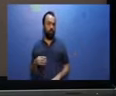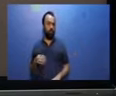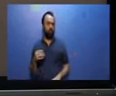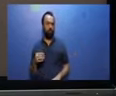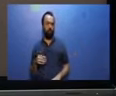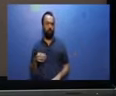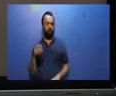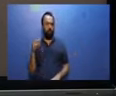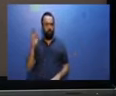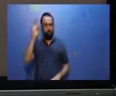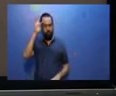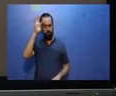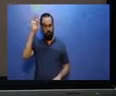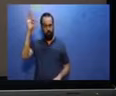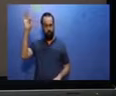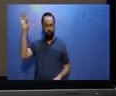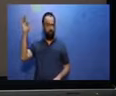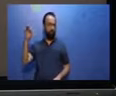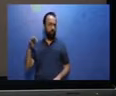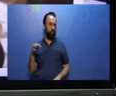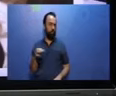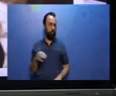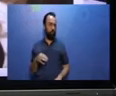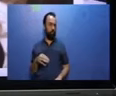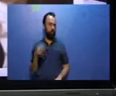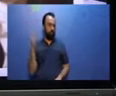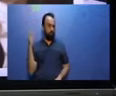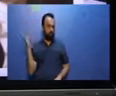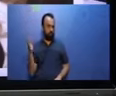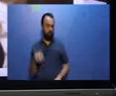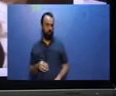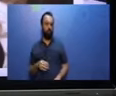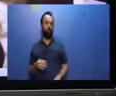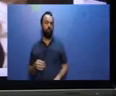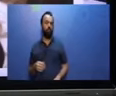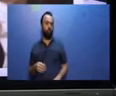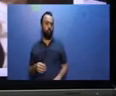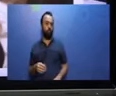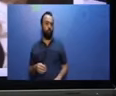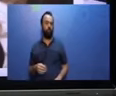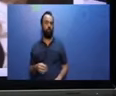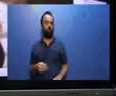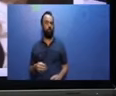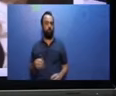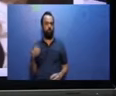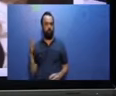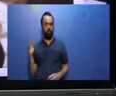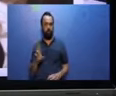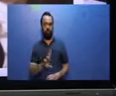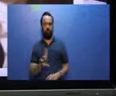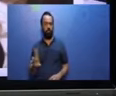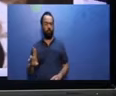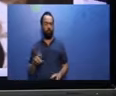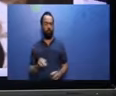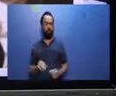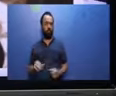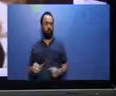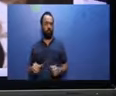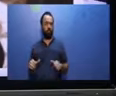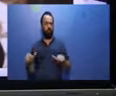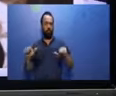e faleceu em 1794 ele é considerado né o pai da química porque